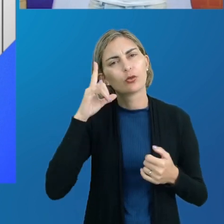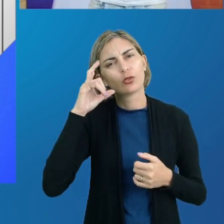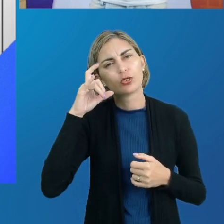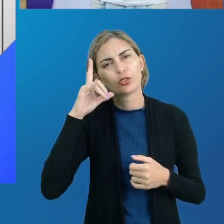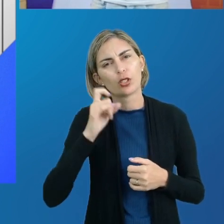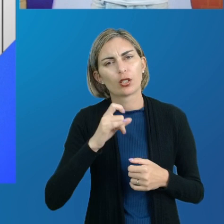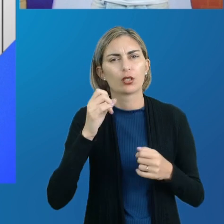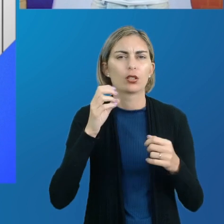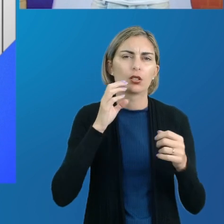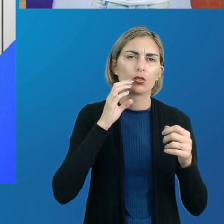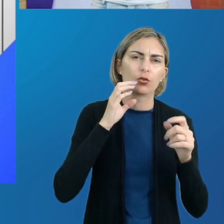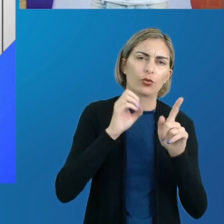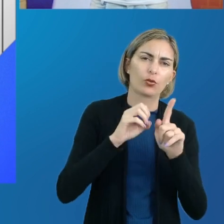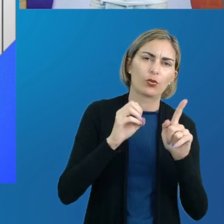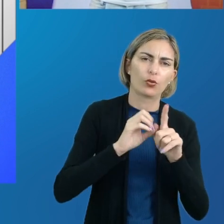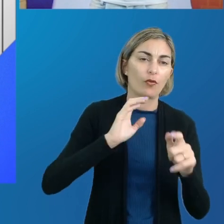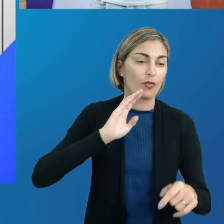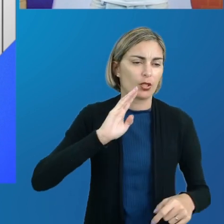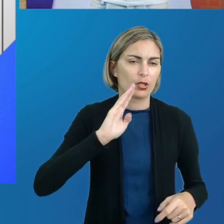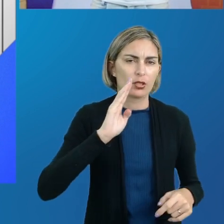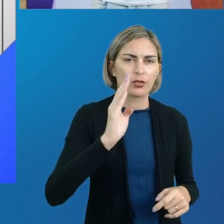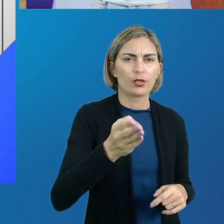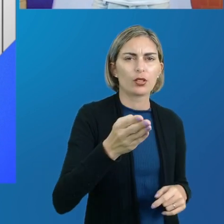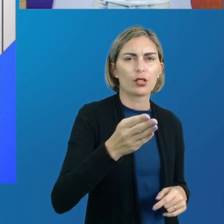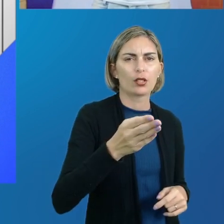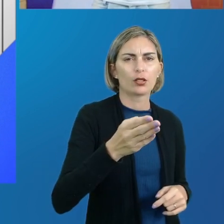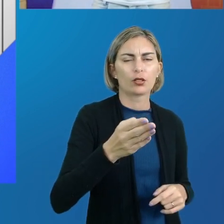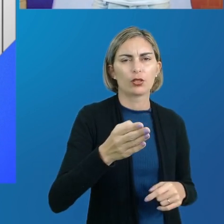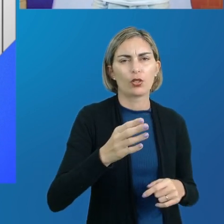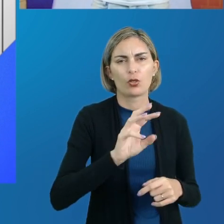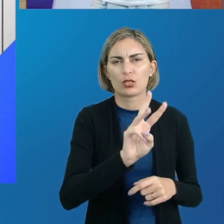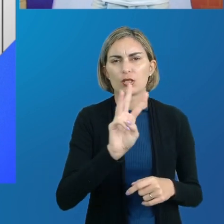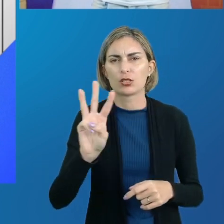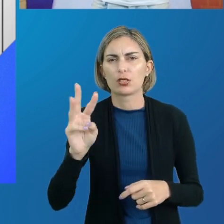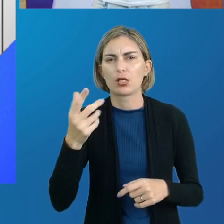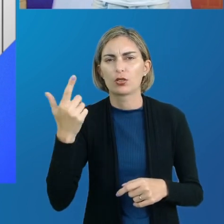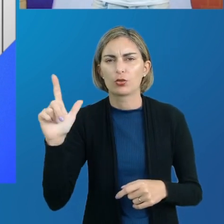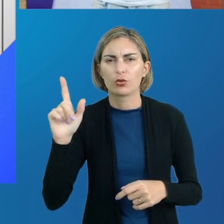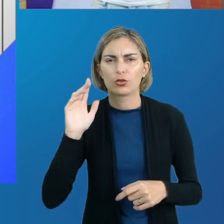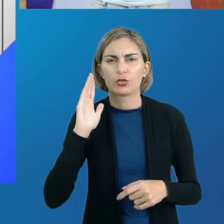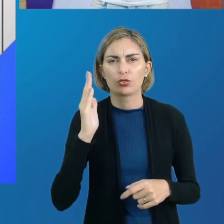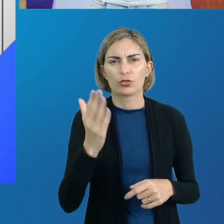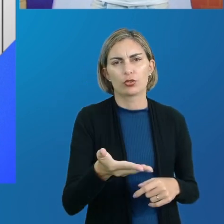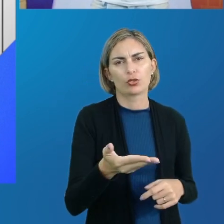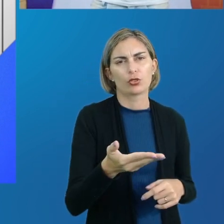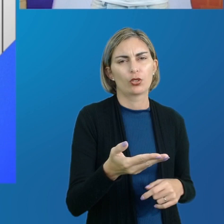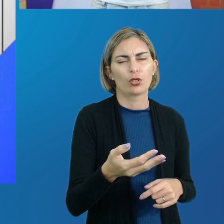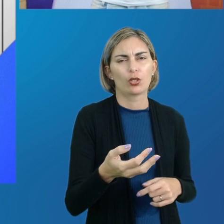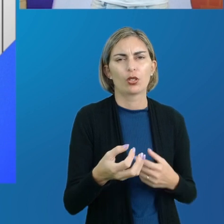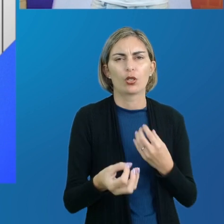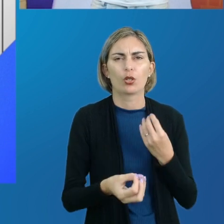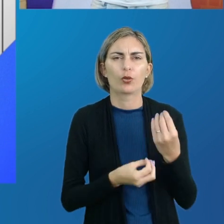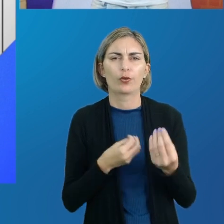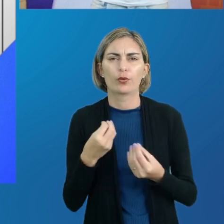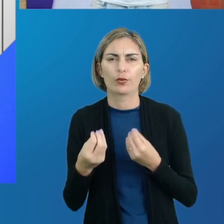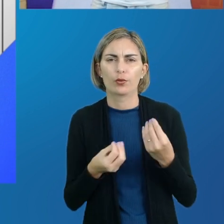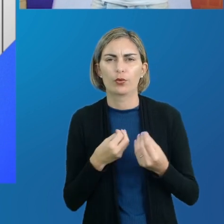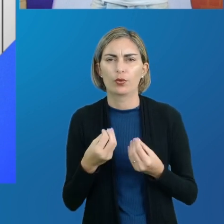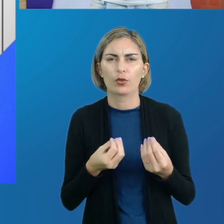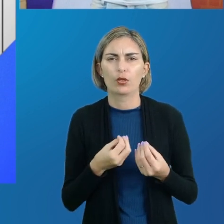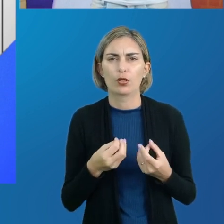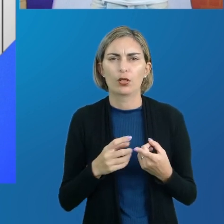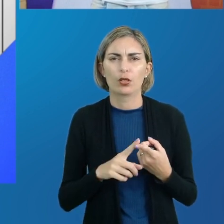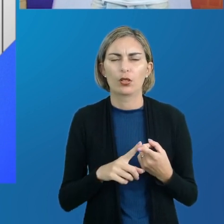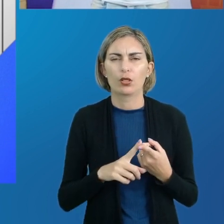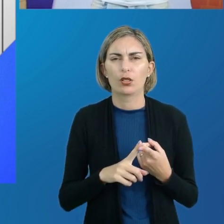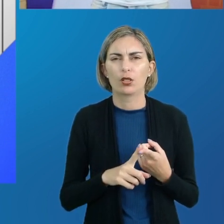no Google? Muitas pessoas já vão direto lá para outros sites que já fazem isso, como o Quarto